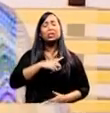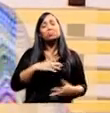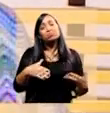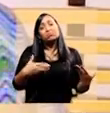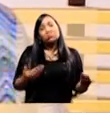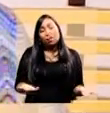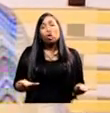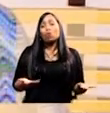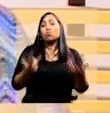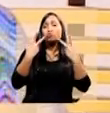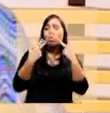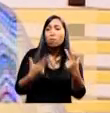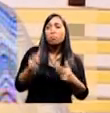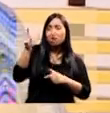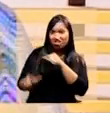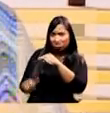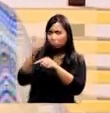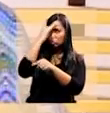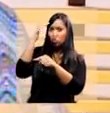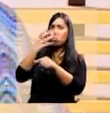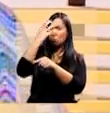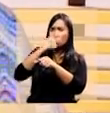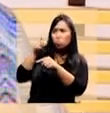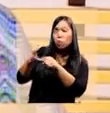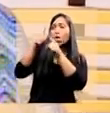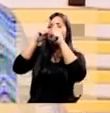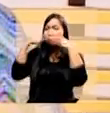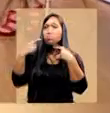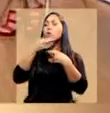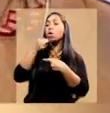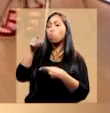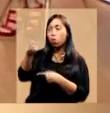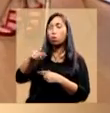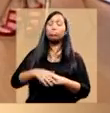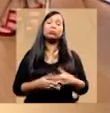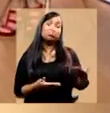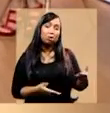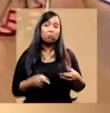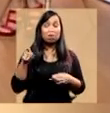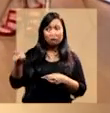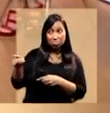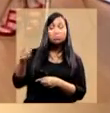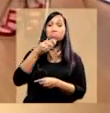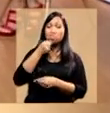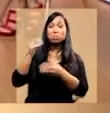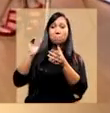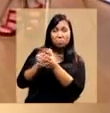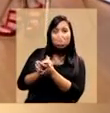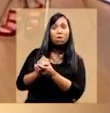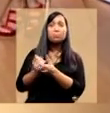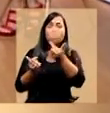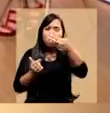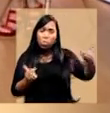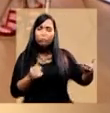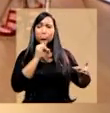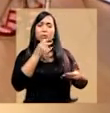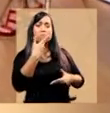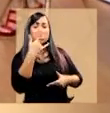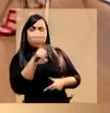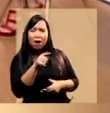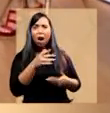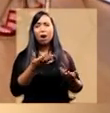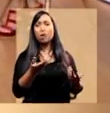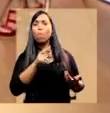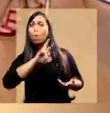acontecendo e, normalmente, o agressor é esse parceiro íntimo, né? Além desse parceiro íntimo, há outros casos, por exemplo, um